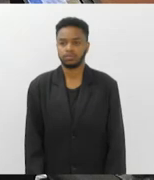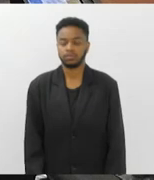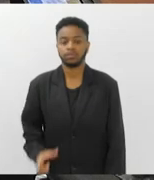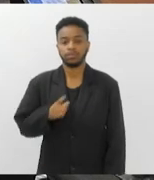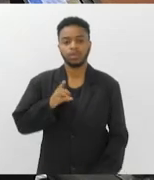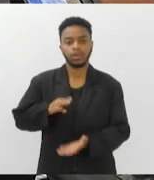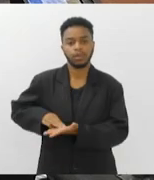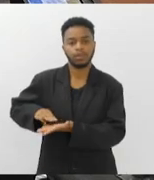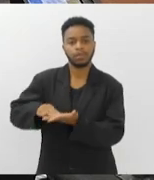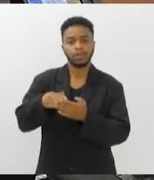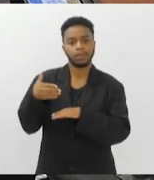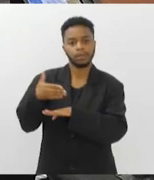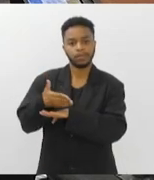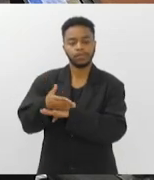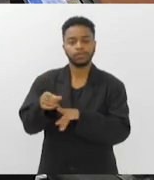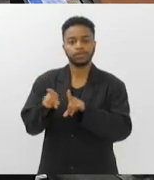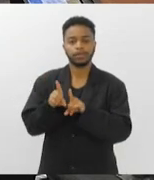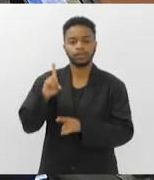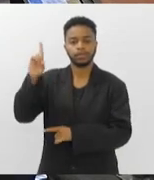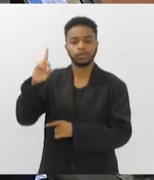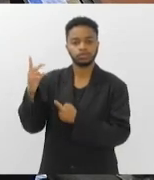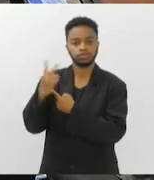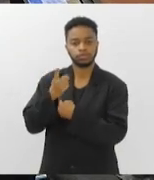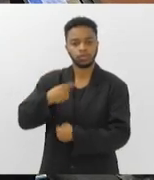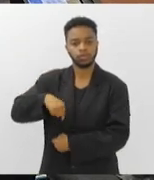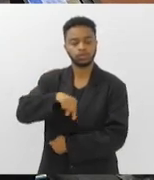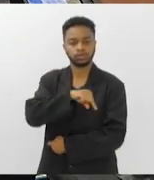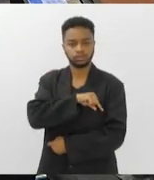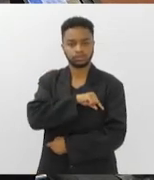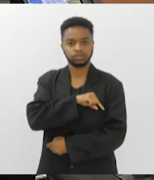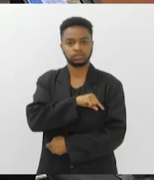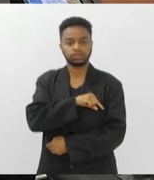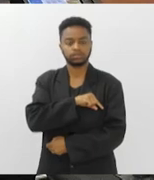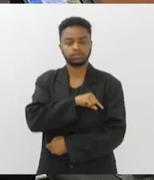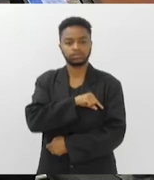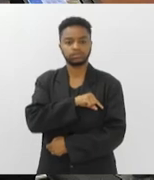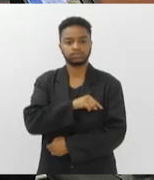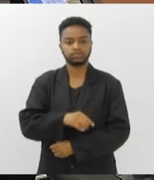havendo um número legal e sob a proteção de Deus,